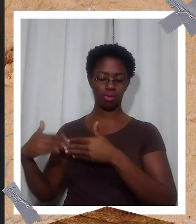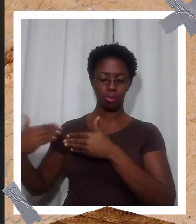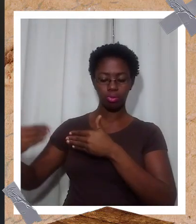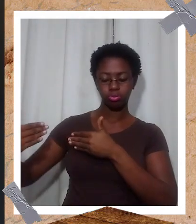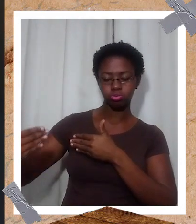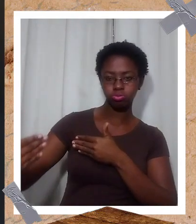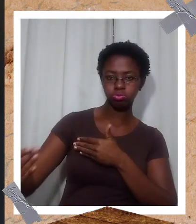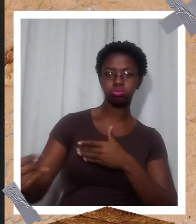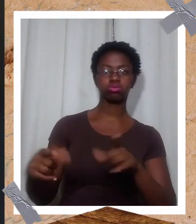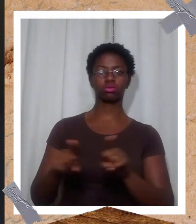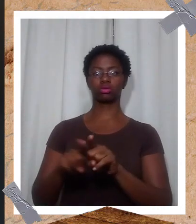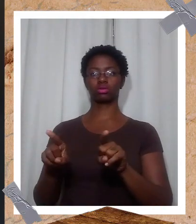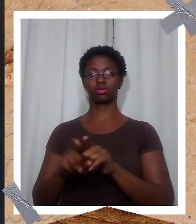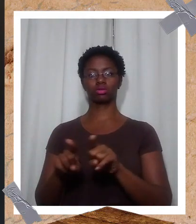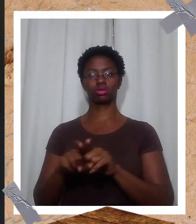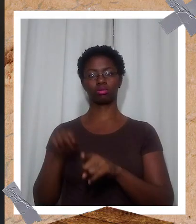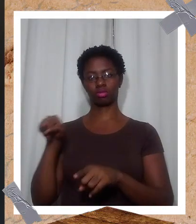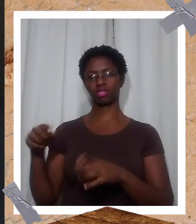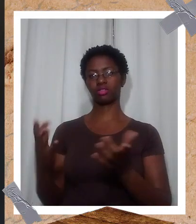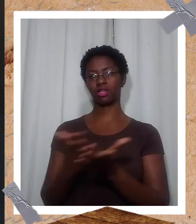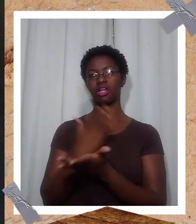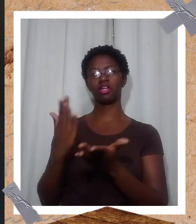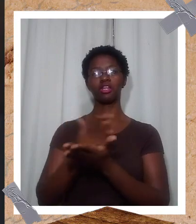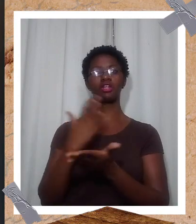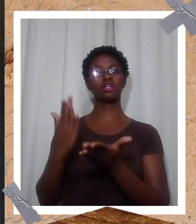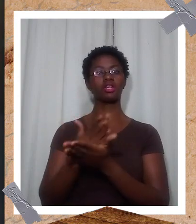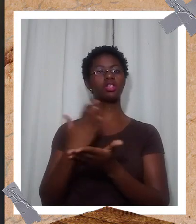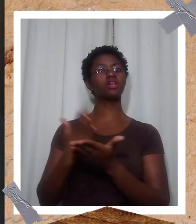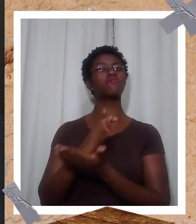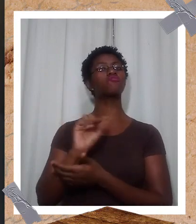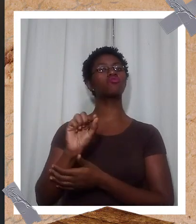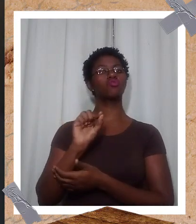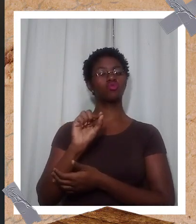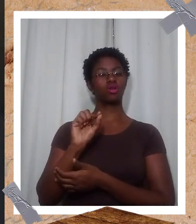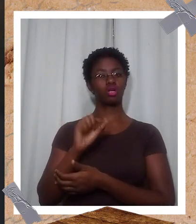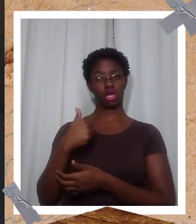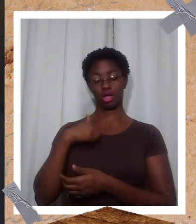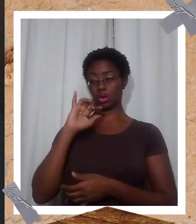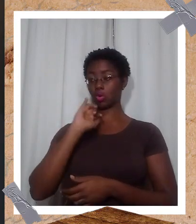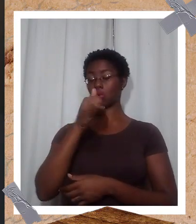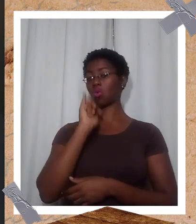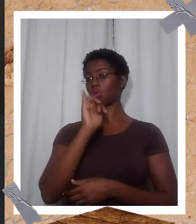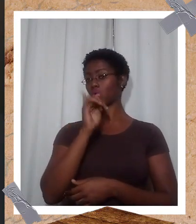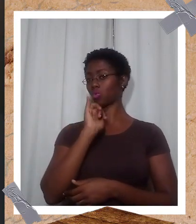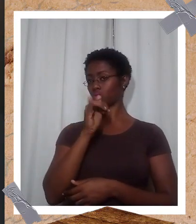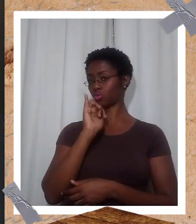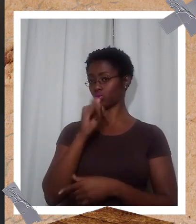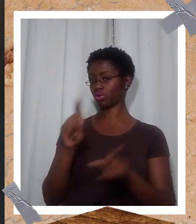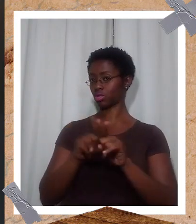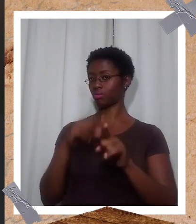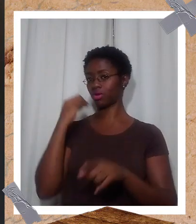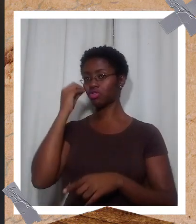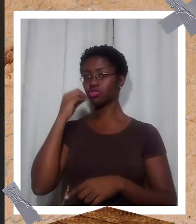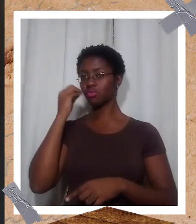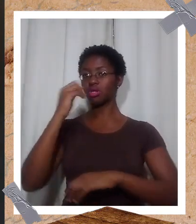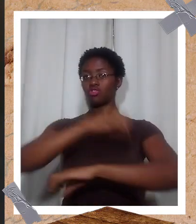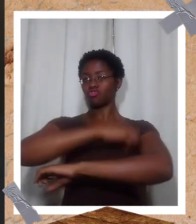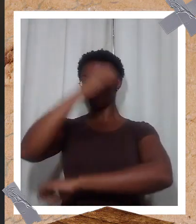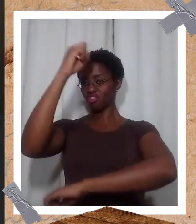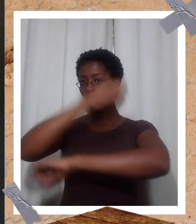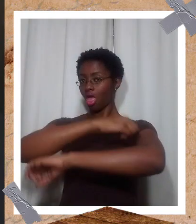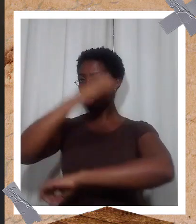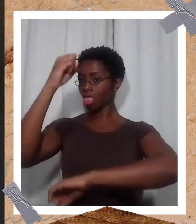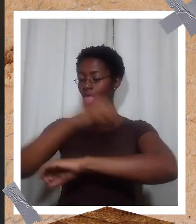também desse livro, no qual eu relato sobre experiências de janelas